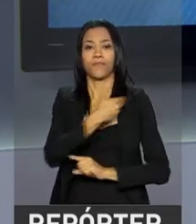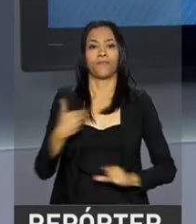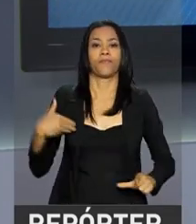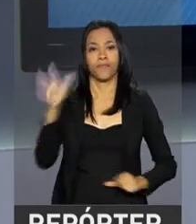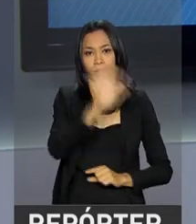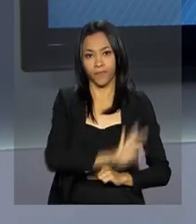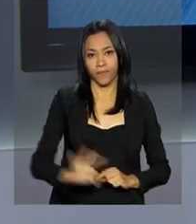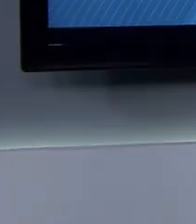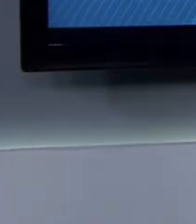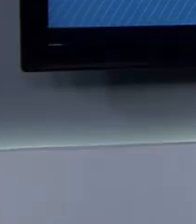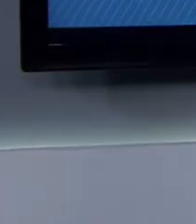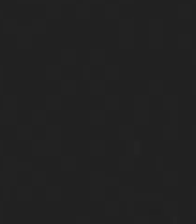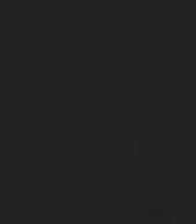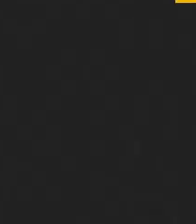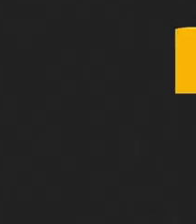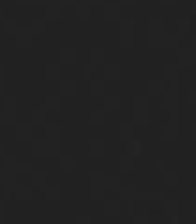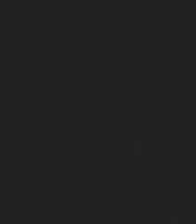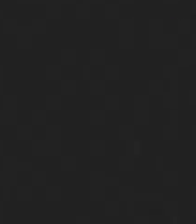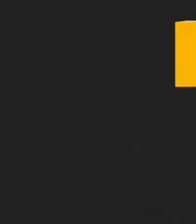federal